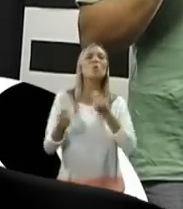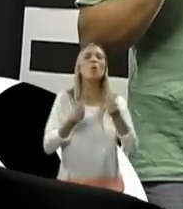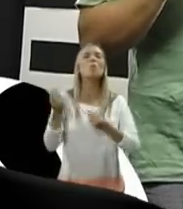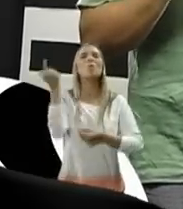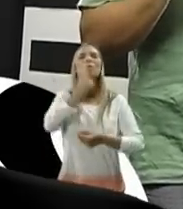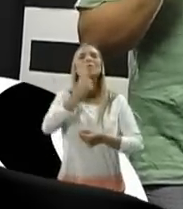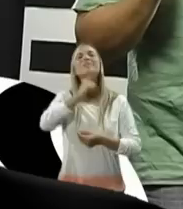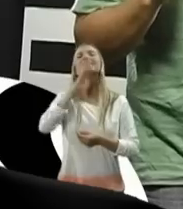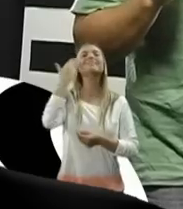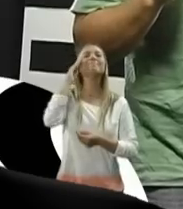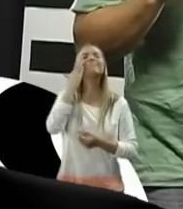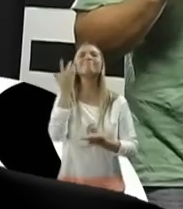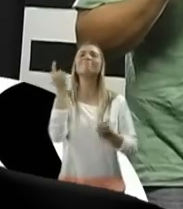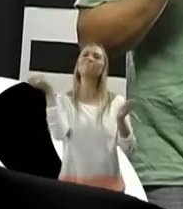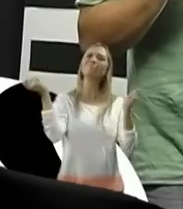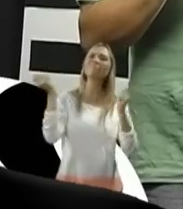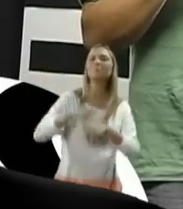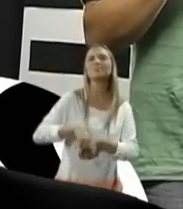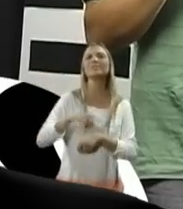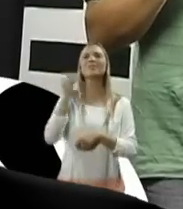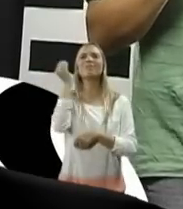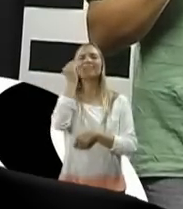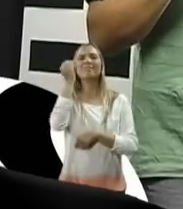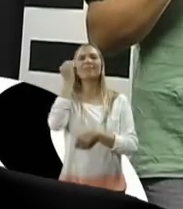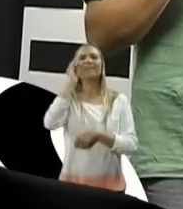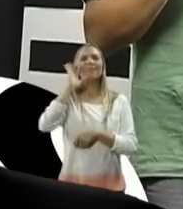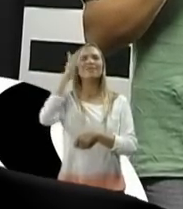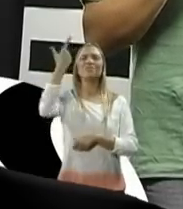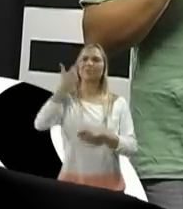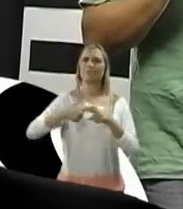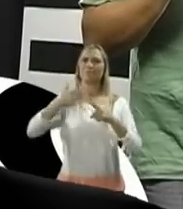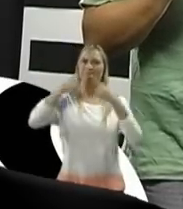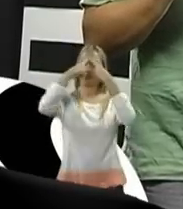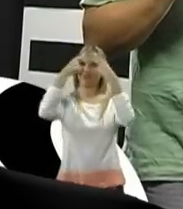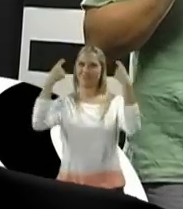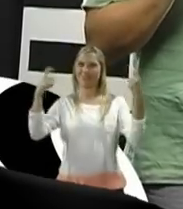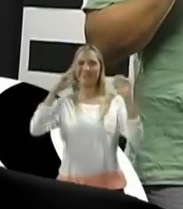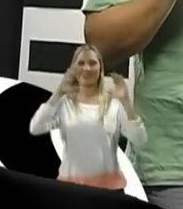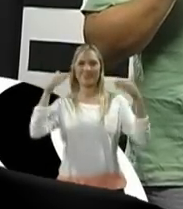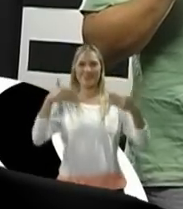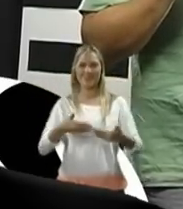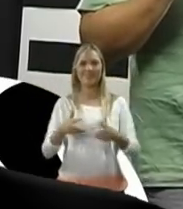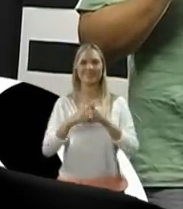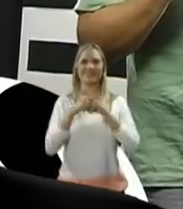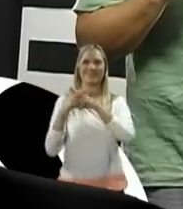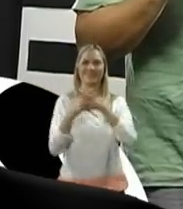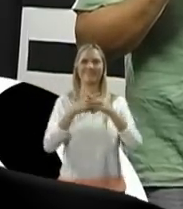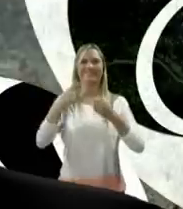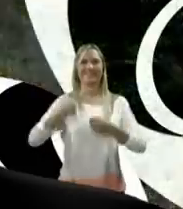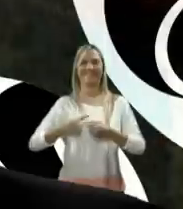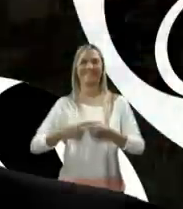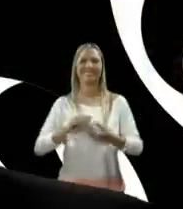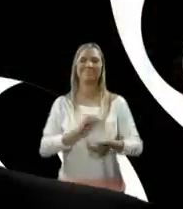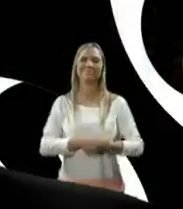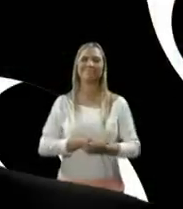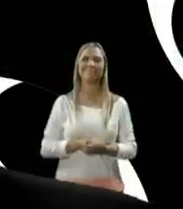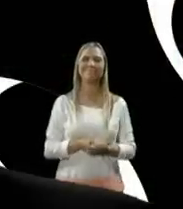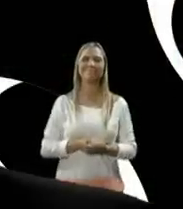compreender melhor quais seriam as possibilidades para o enfrentamento e a atenção à violência urbana.